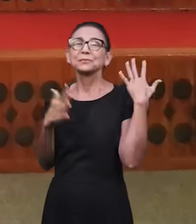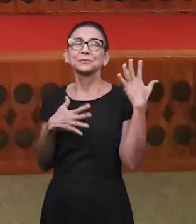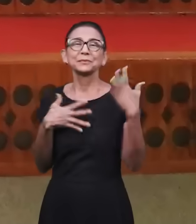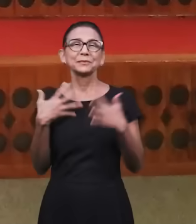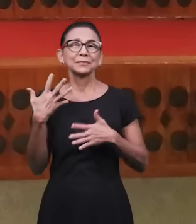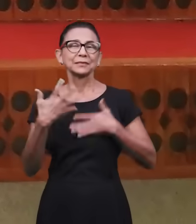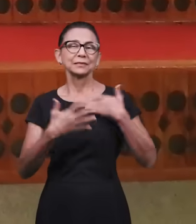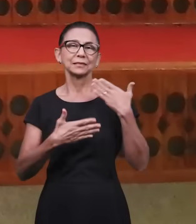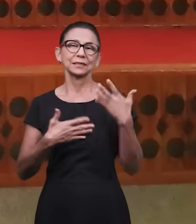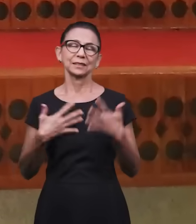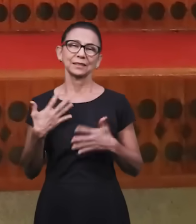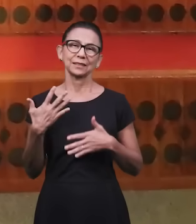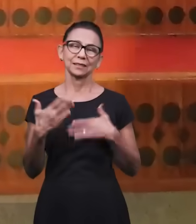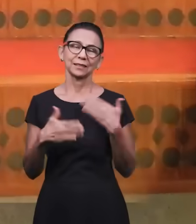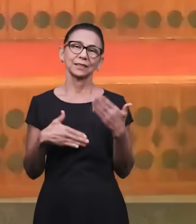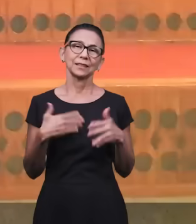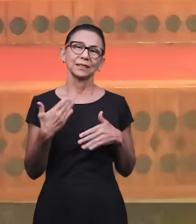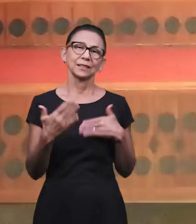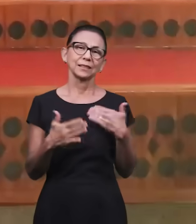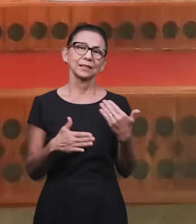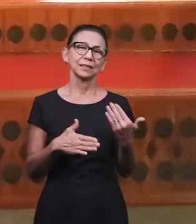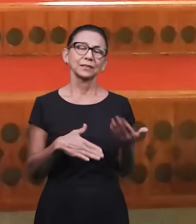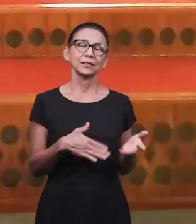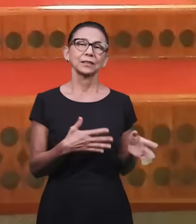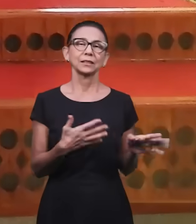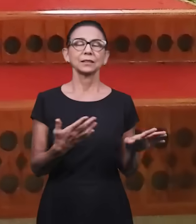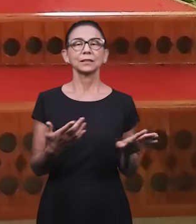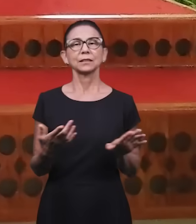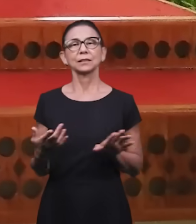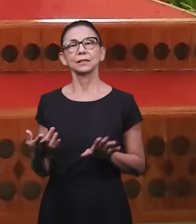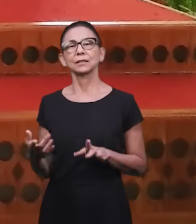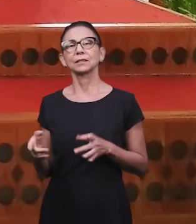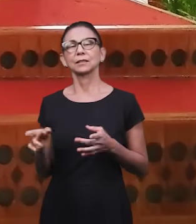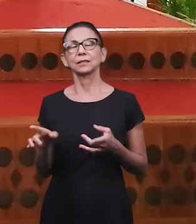mandar. O profeta Deus se